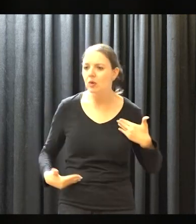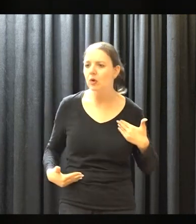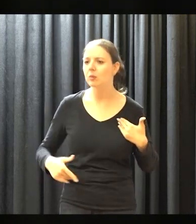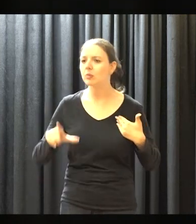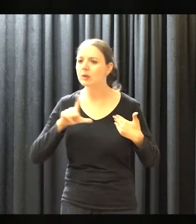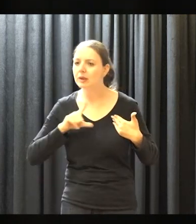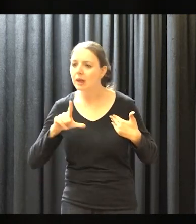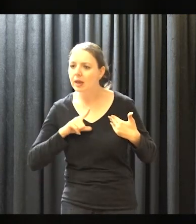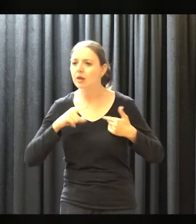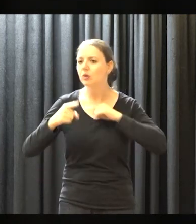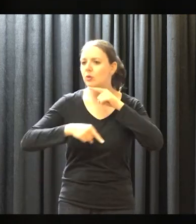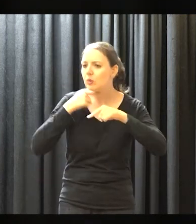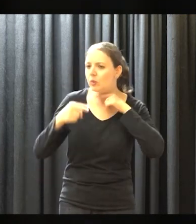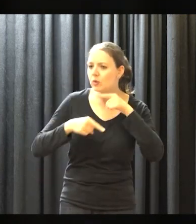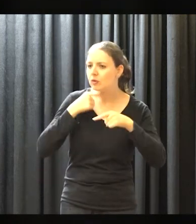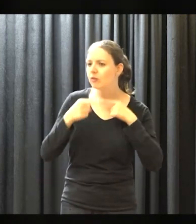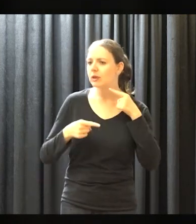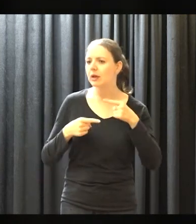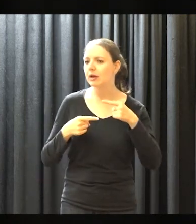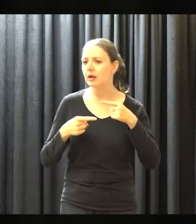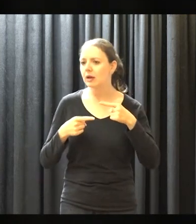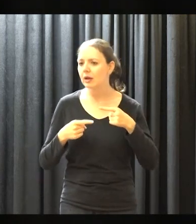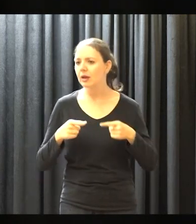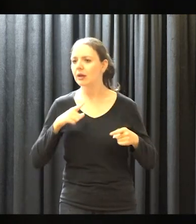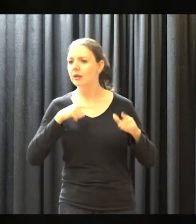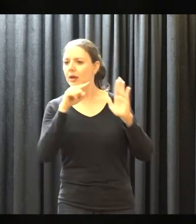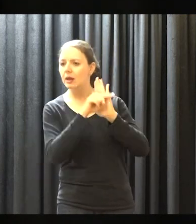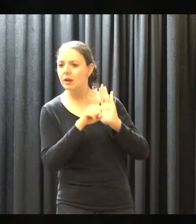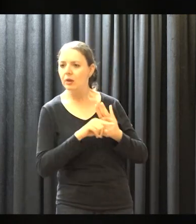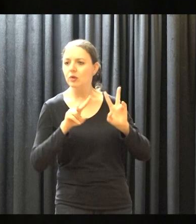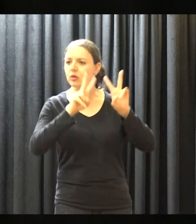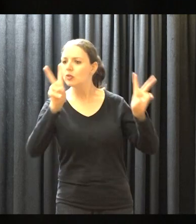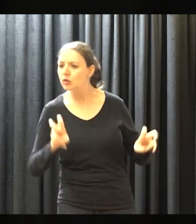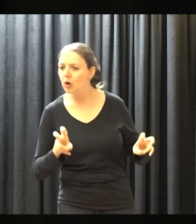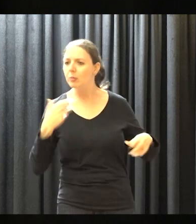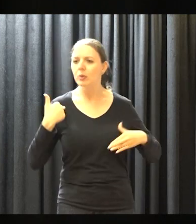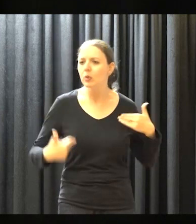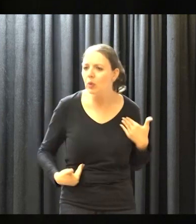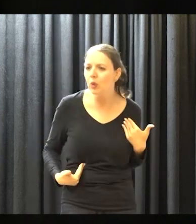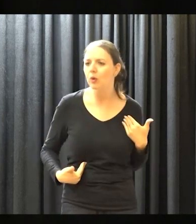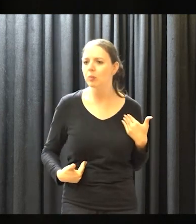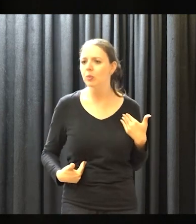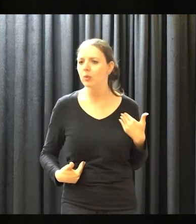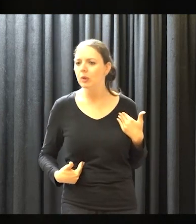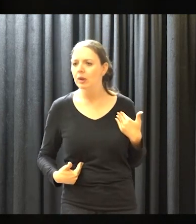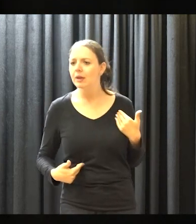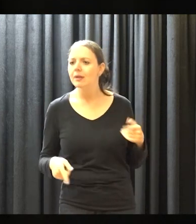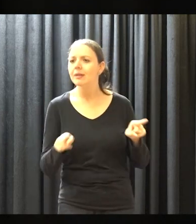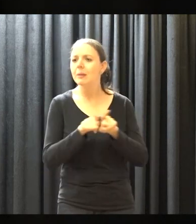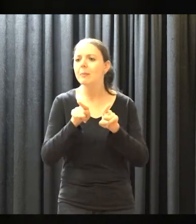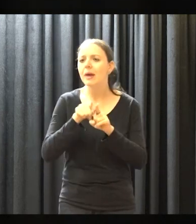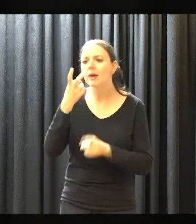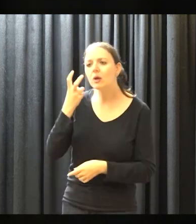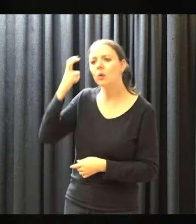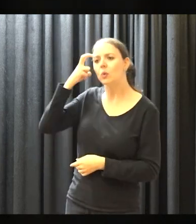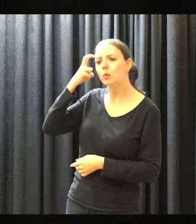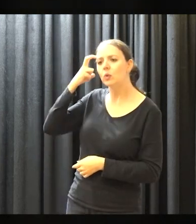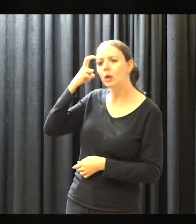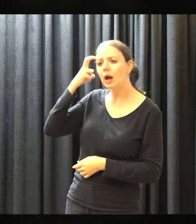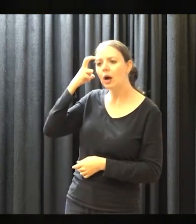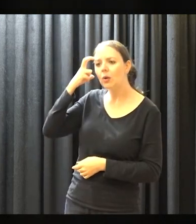normais, perspectivas corporais normais são preteríveis. É